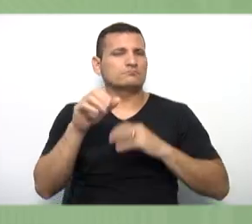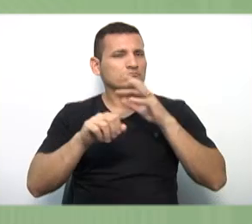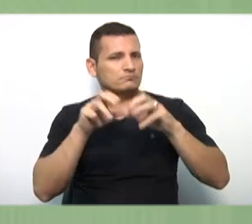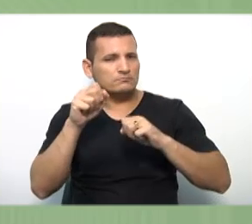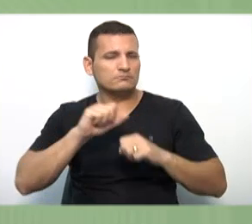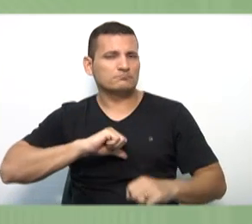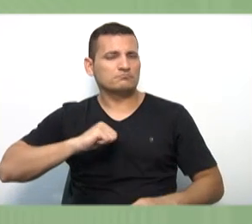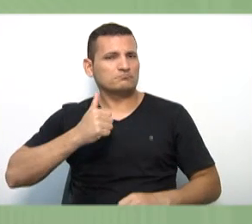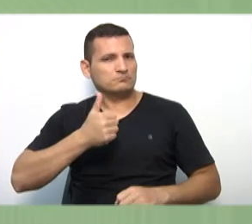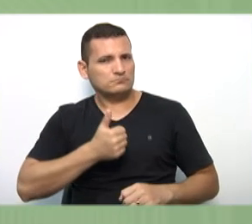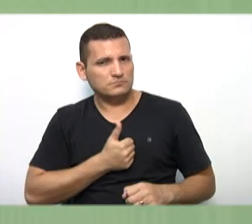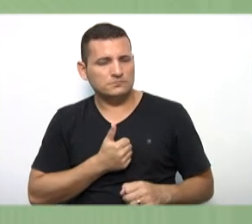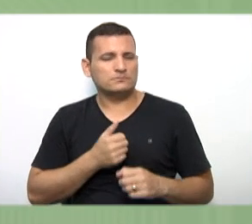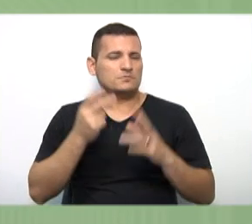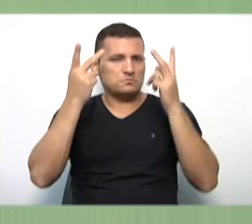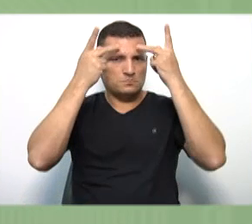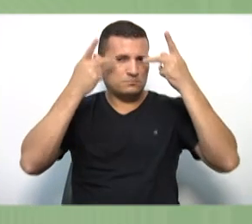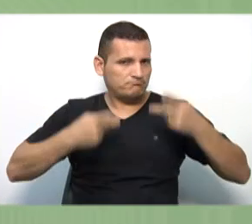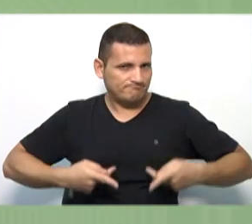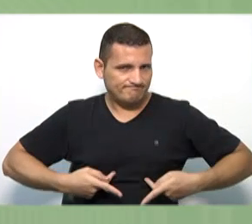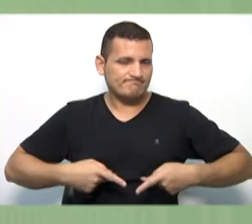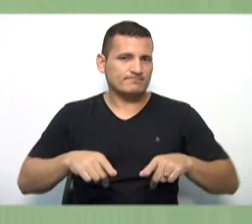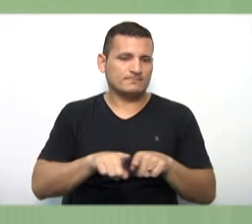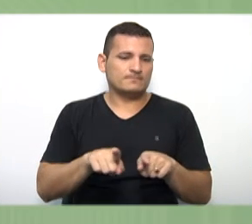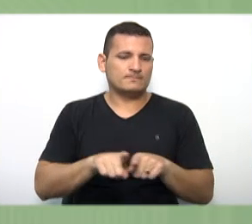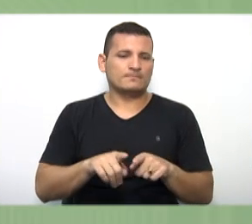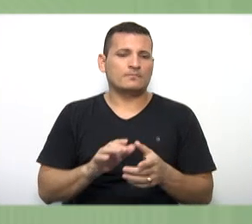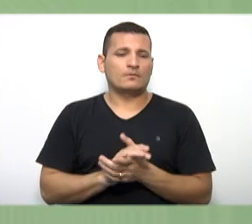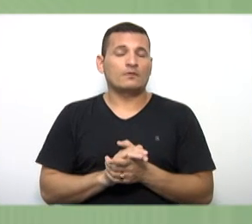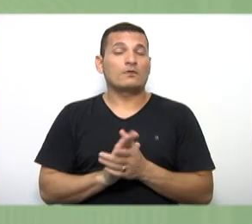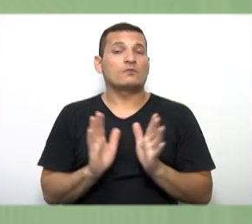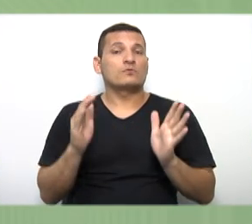autoestima, o reconhecimento e também, por último, a realização